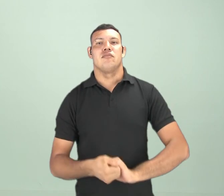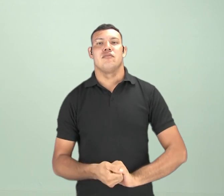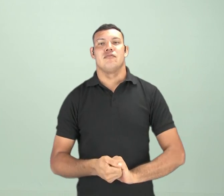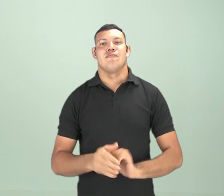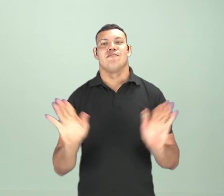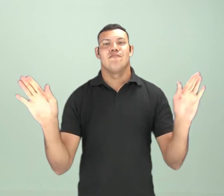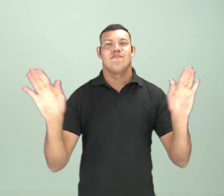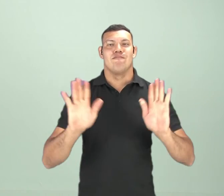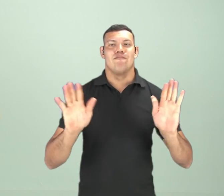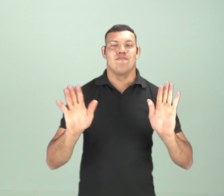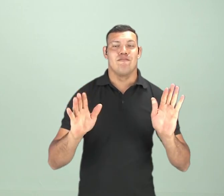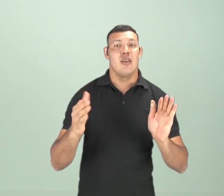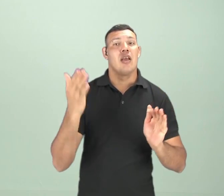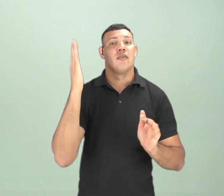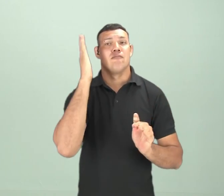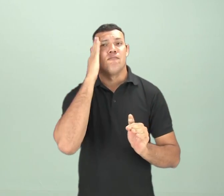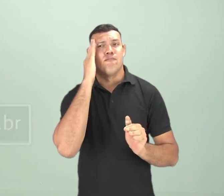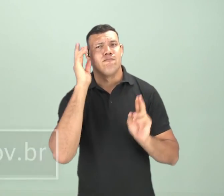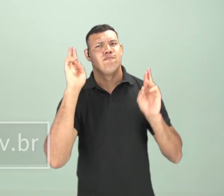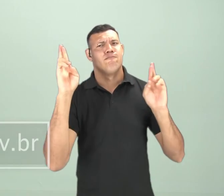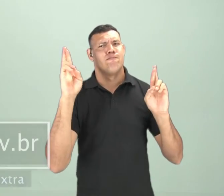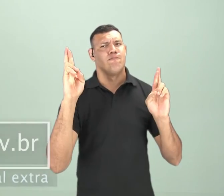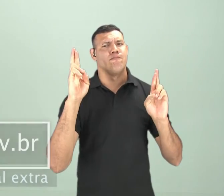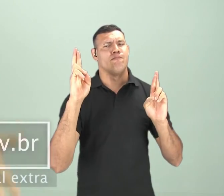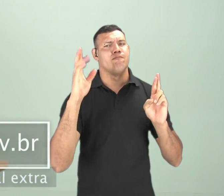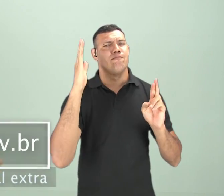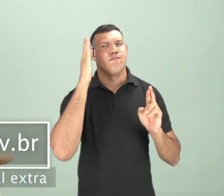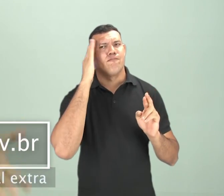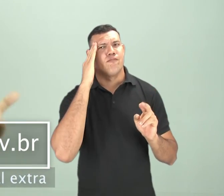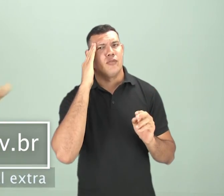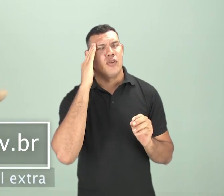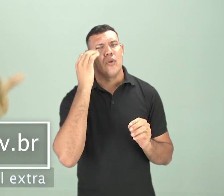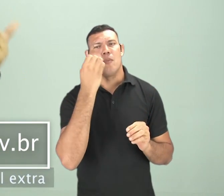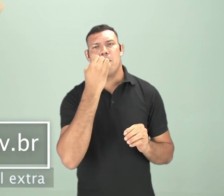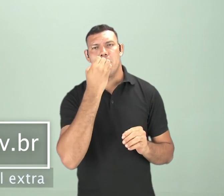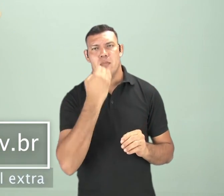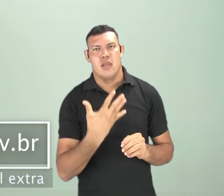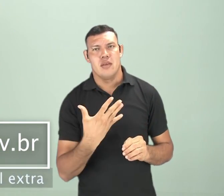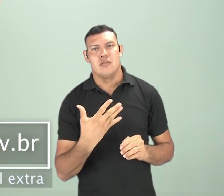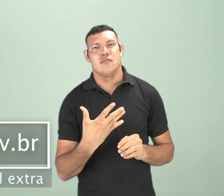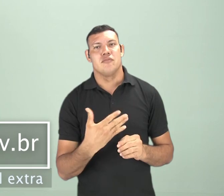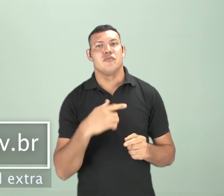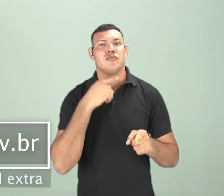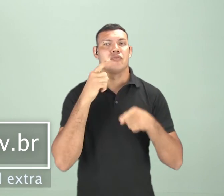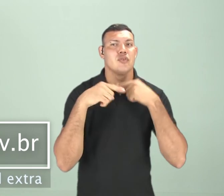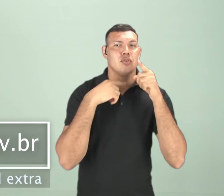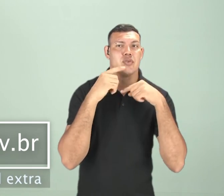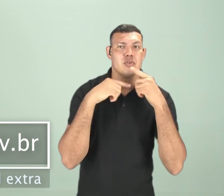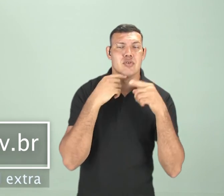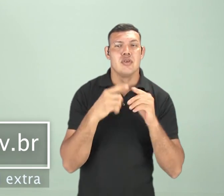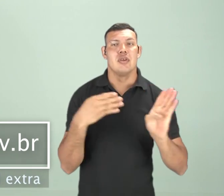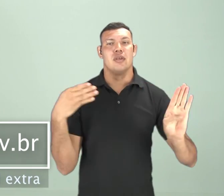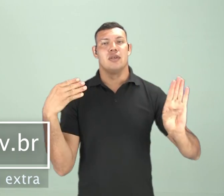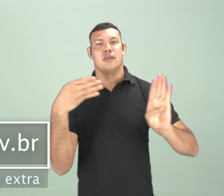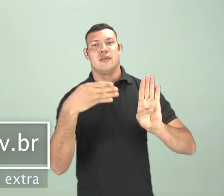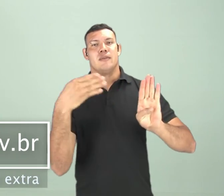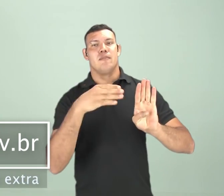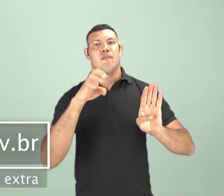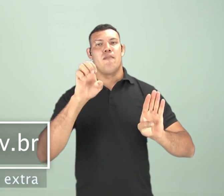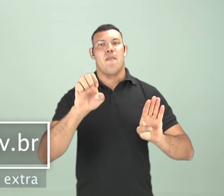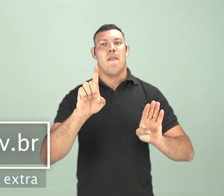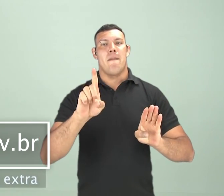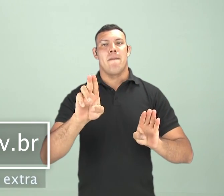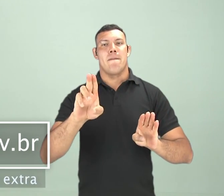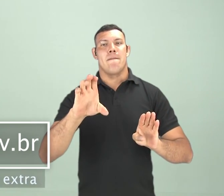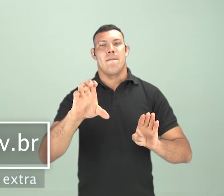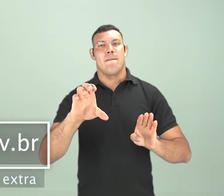class, espero que vocês tenham compreendido bastante. E qualquer dúvida, vocês também podem fazer os exercícios da plataforma Eduque relativos